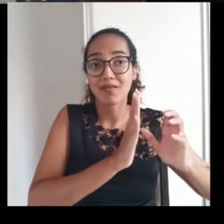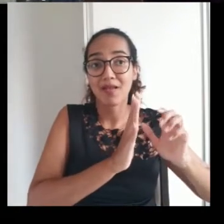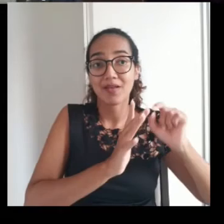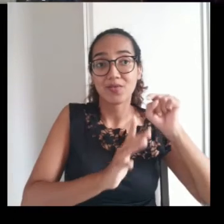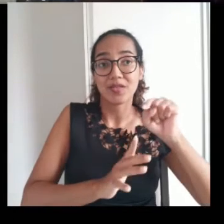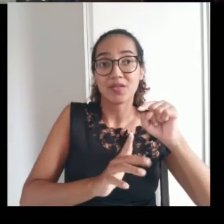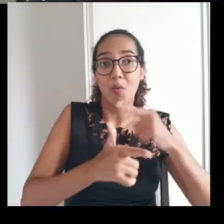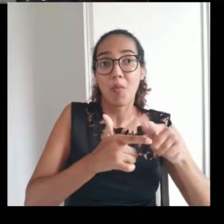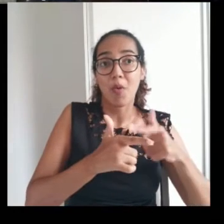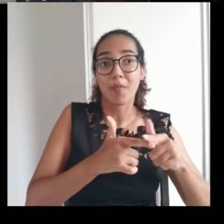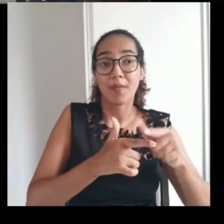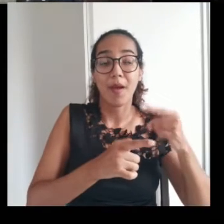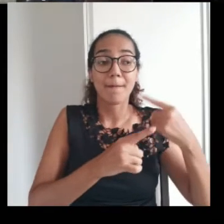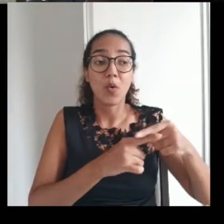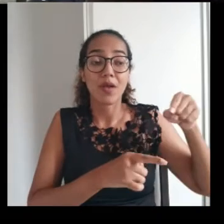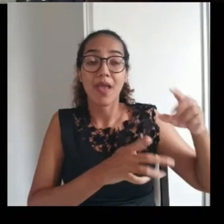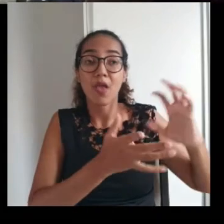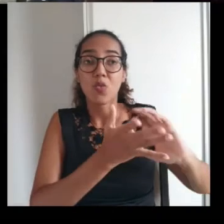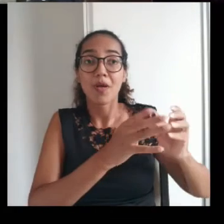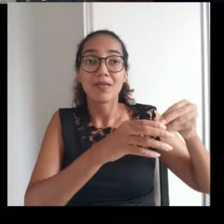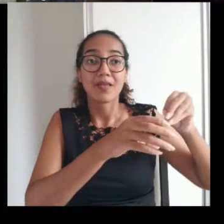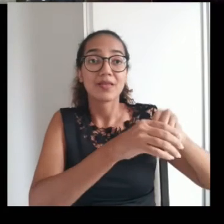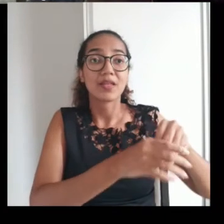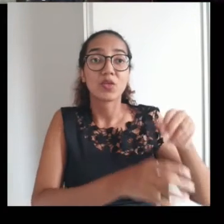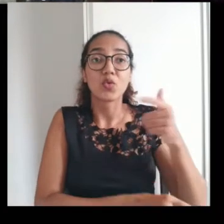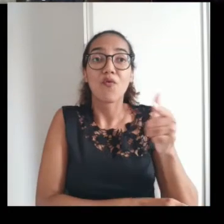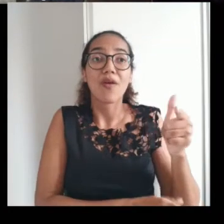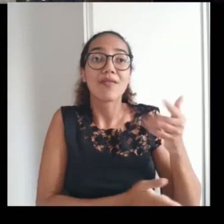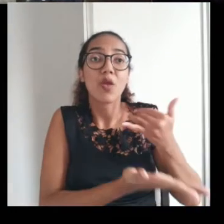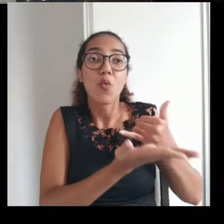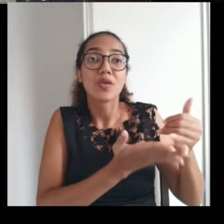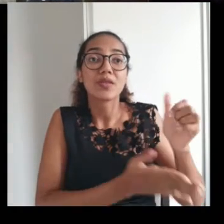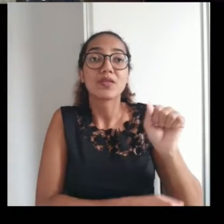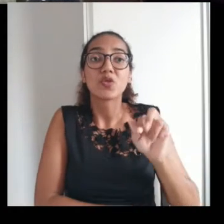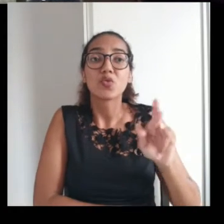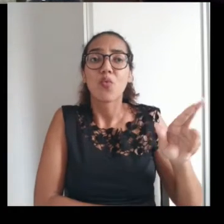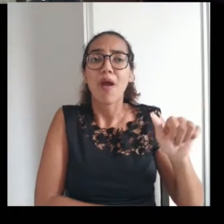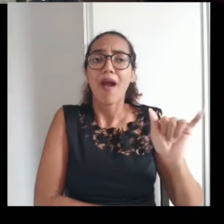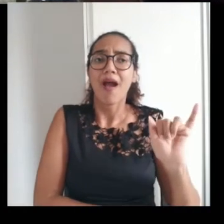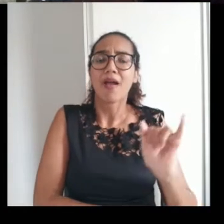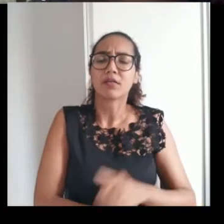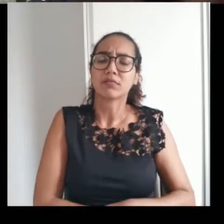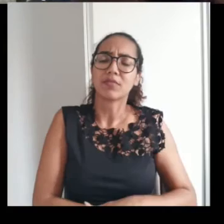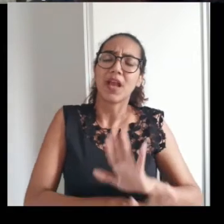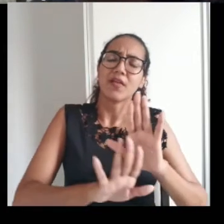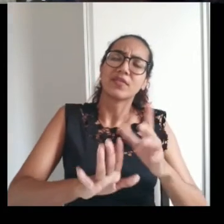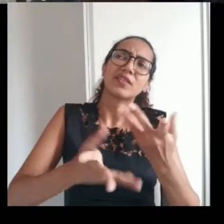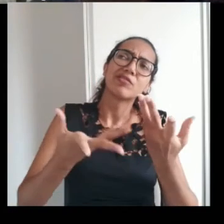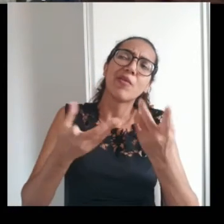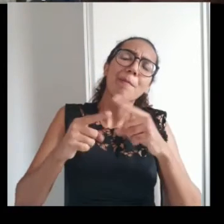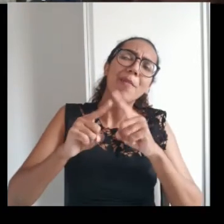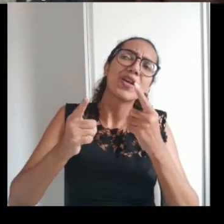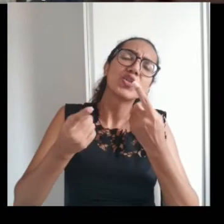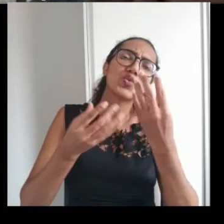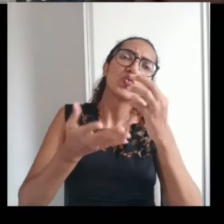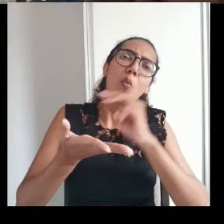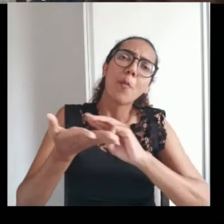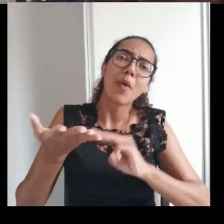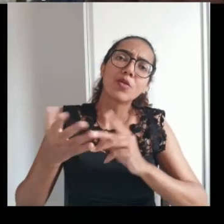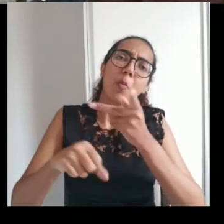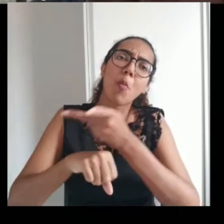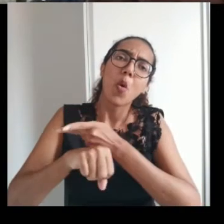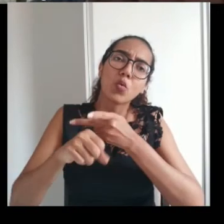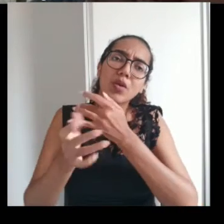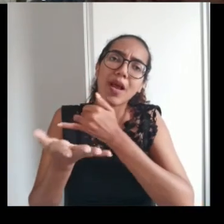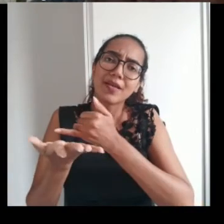de dados não vai ter o índice do array. Né? O arquivo não vai ter o índice do array. Aí você faz o Vanilson, mas o método procurar índice não faz isso, ele recebe